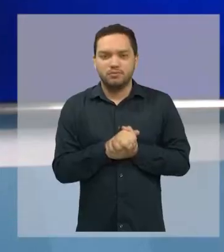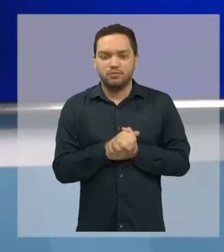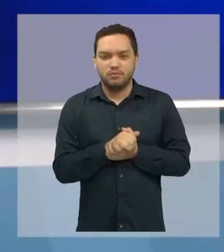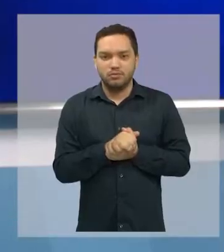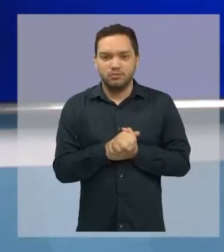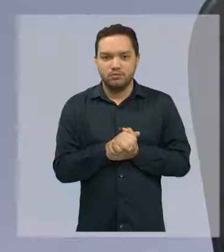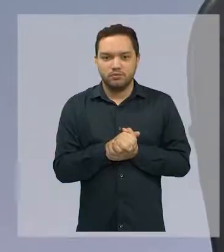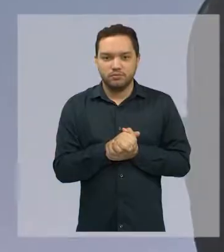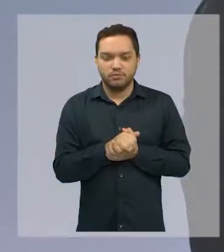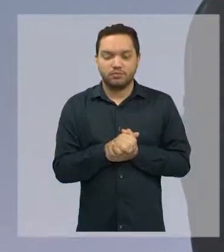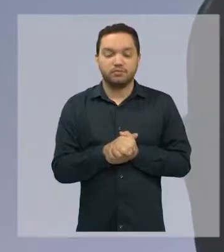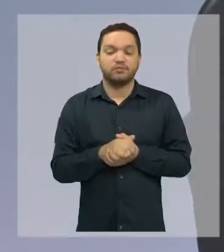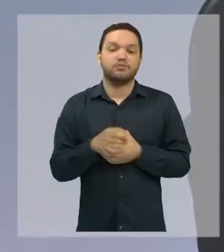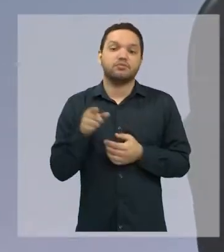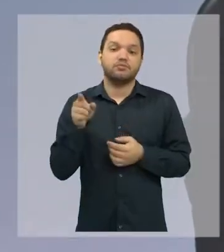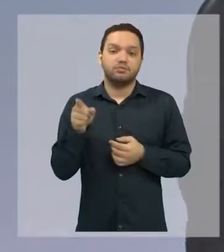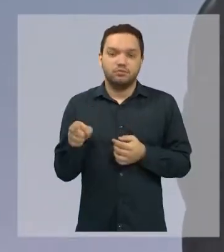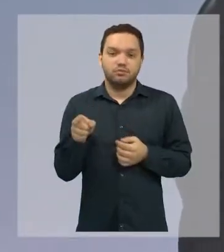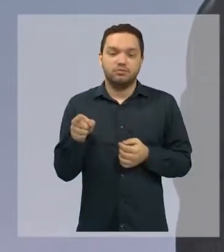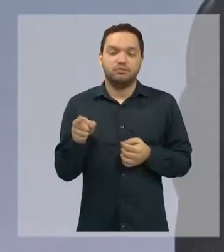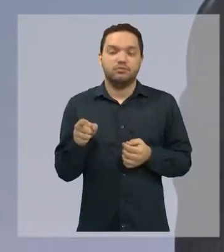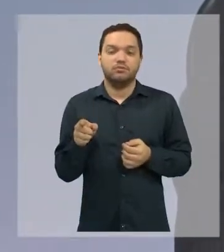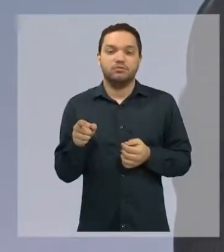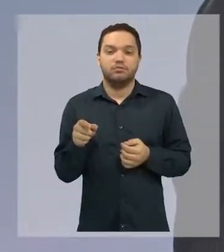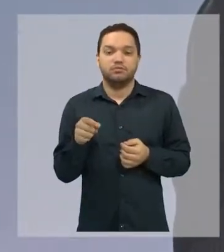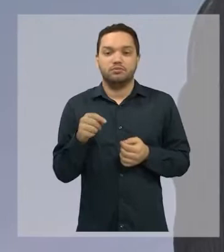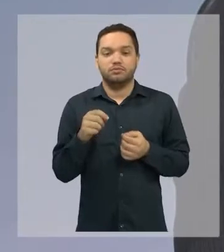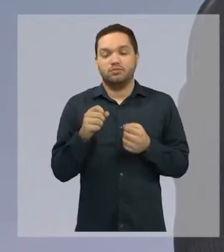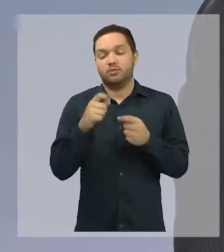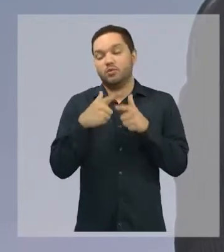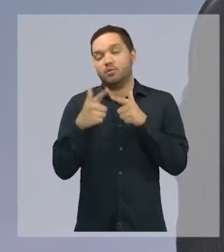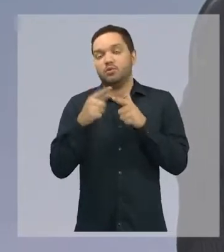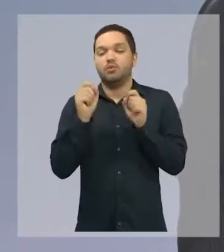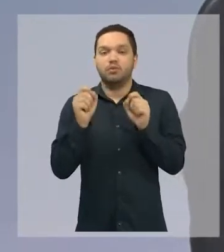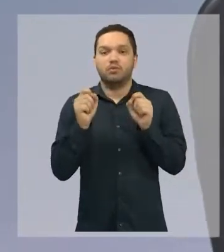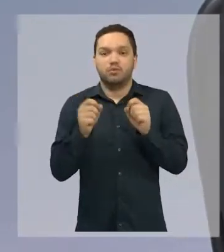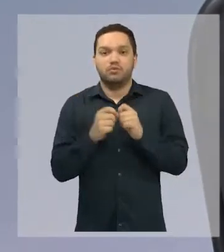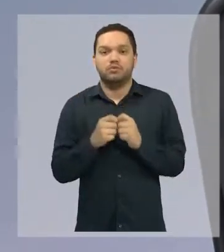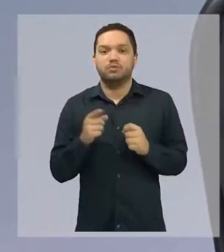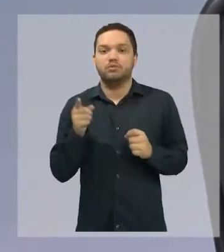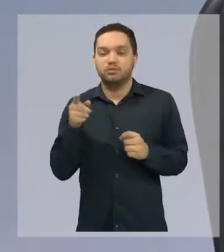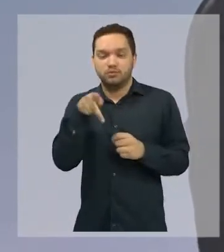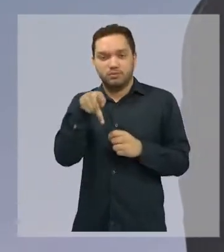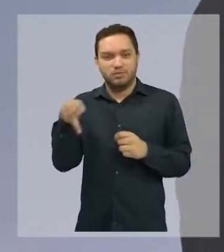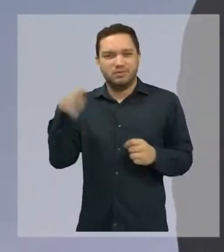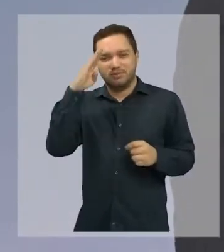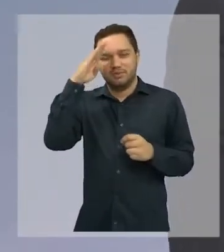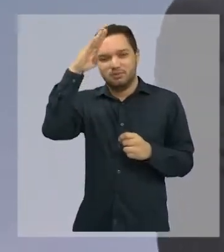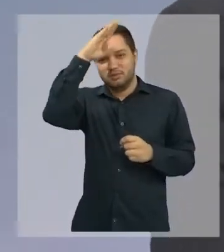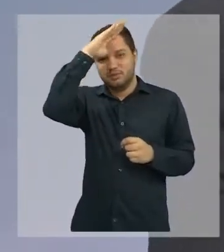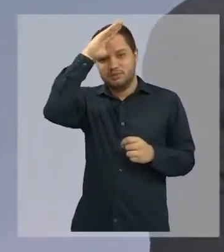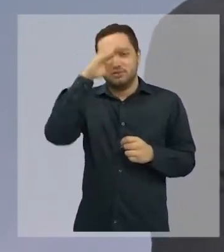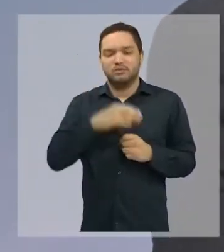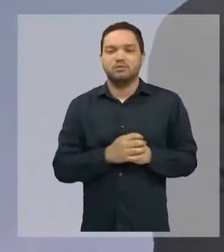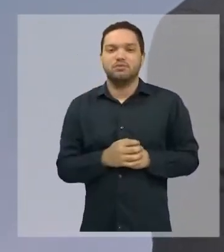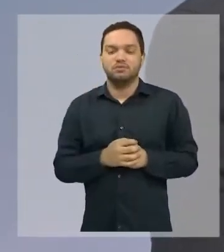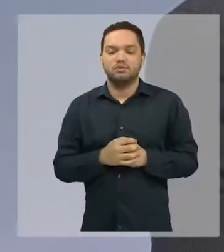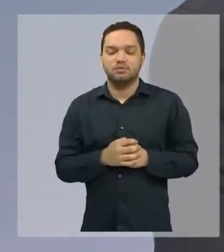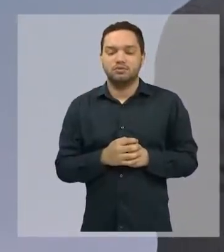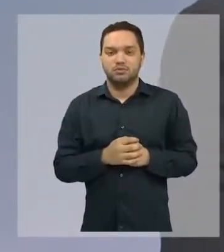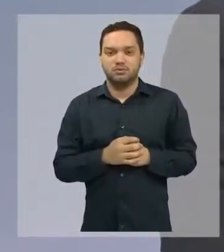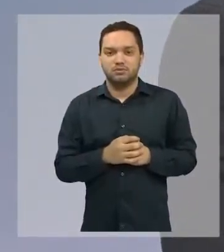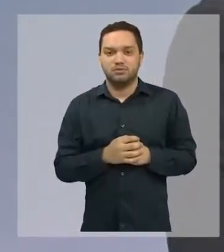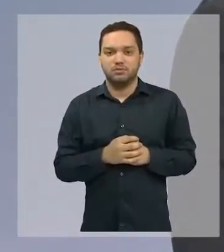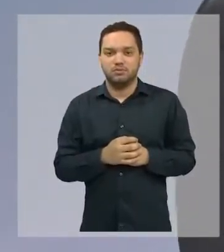relação ao Congresso? Não. Isso não lhe dá condição. Isso apenas impõe um obstáculo, que é o quê? Ele não tem condições de fazer aquilo que o